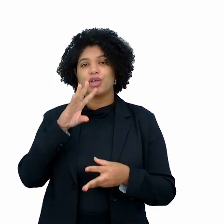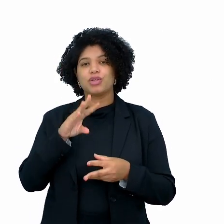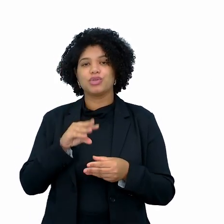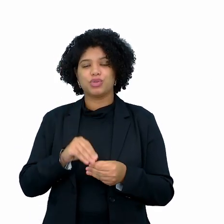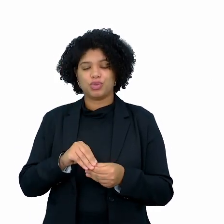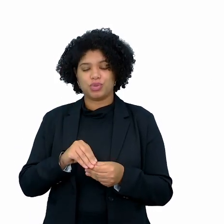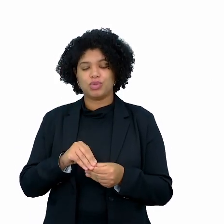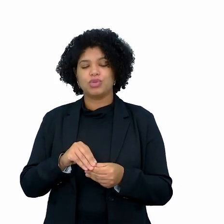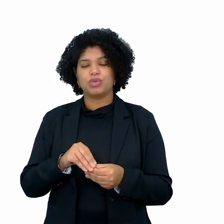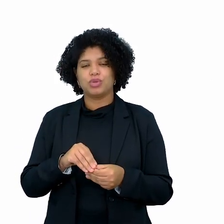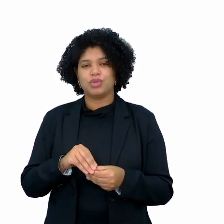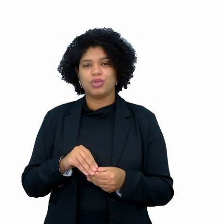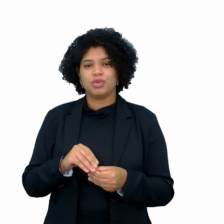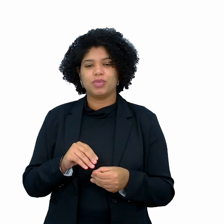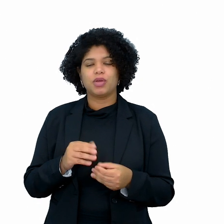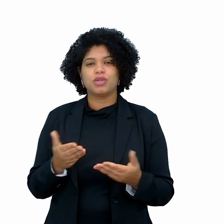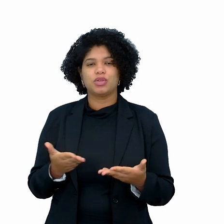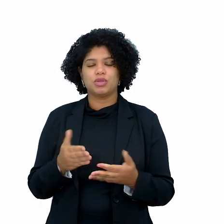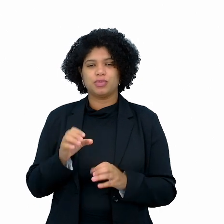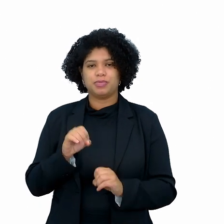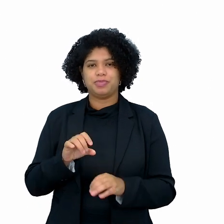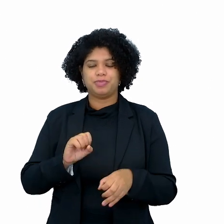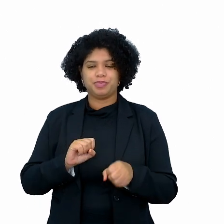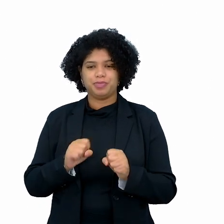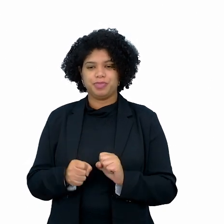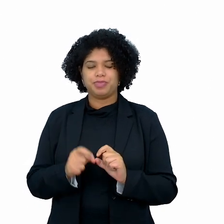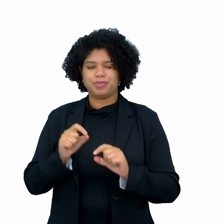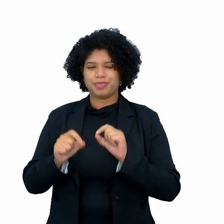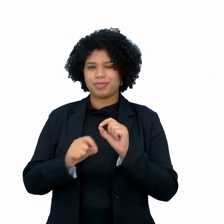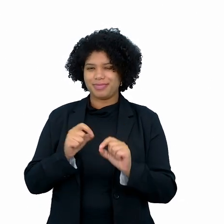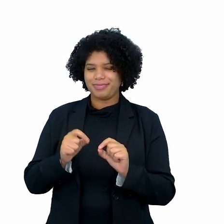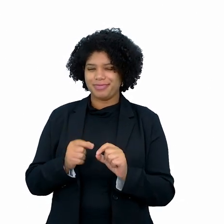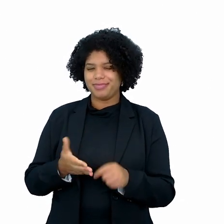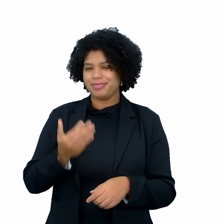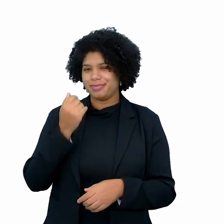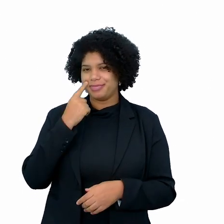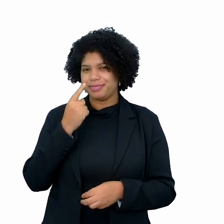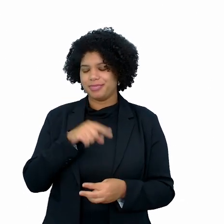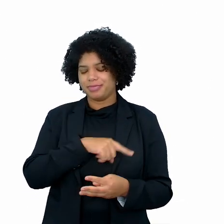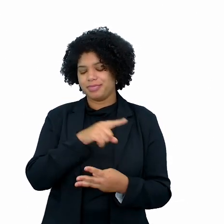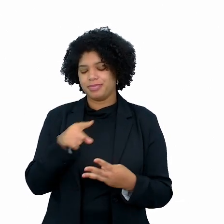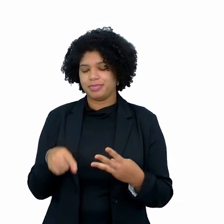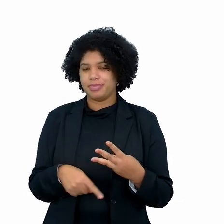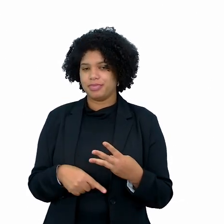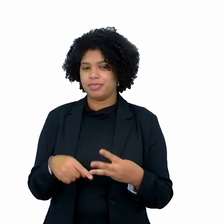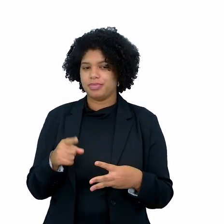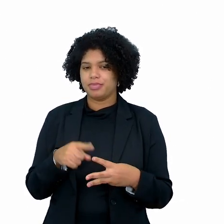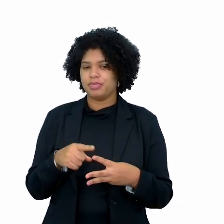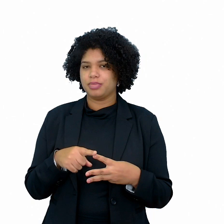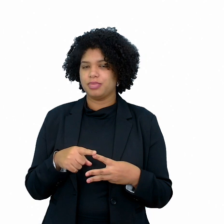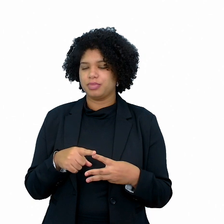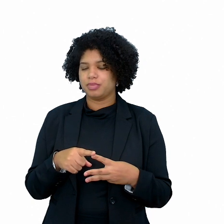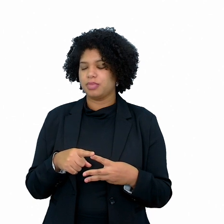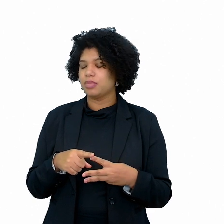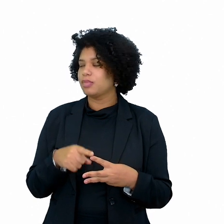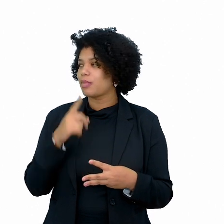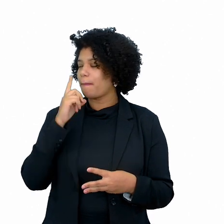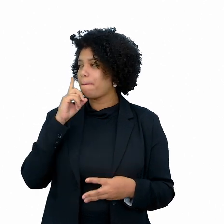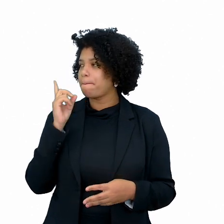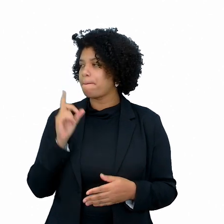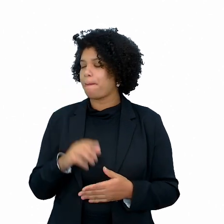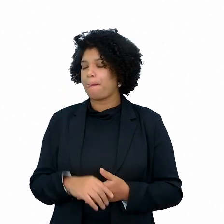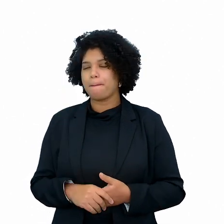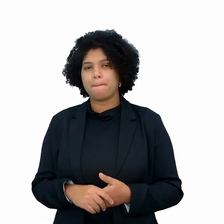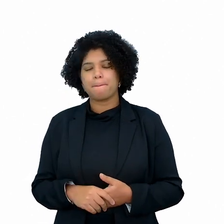próximo slide, a gente tem a sistematização da formação. Então, vamos tomar. Nós tivemos 3 momentos na